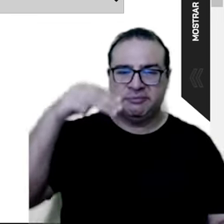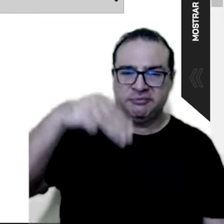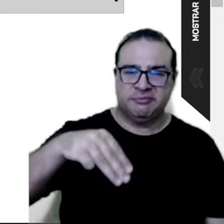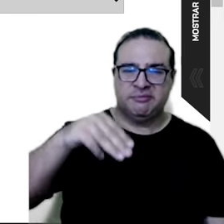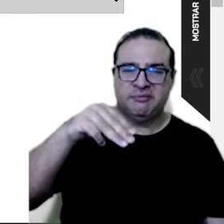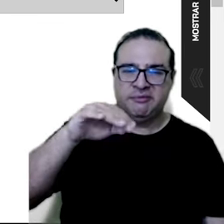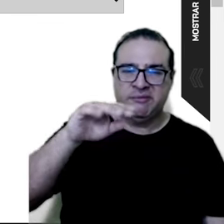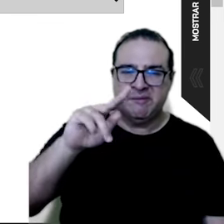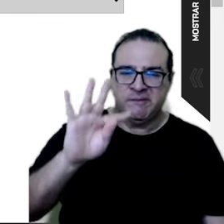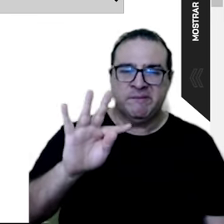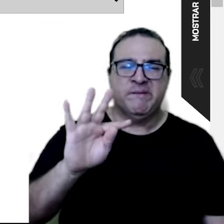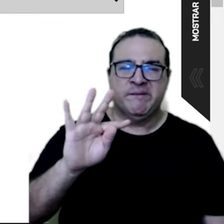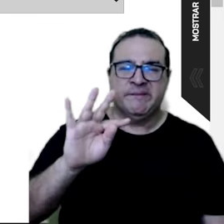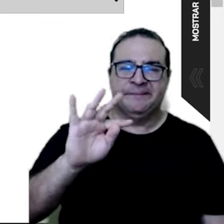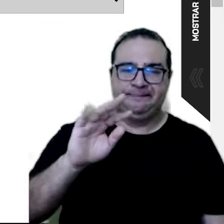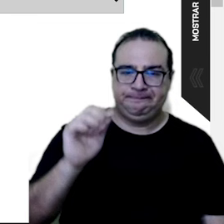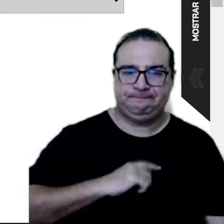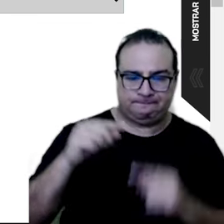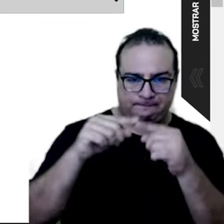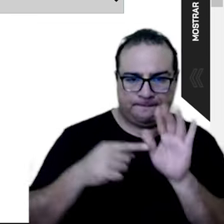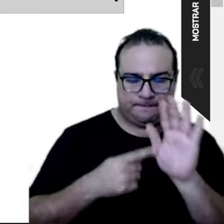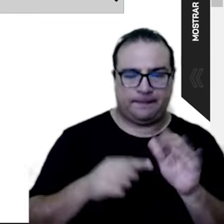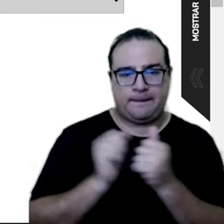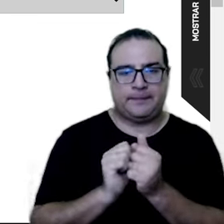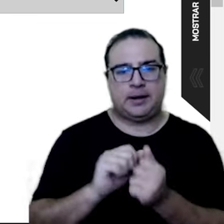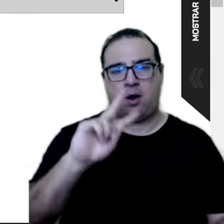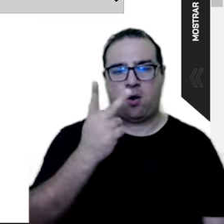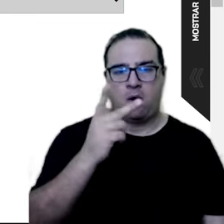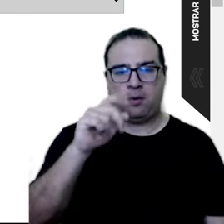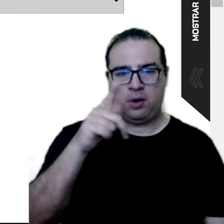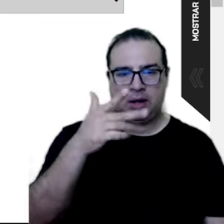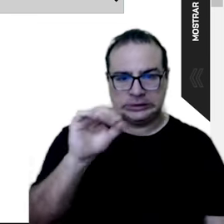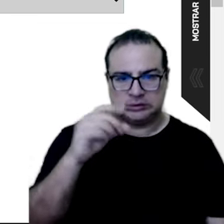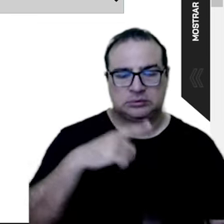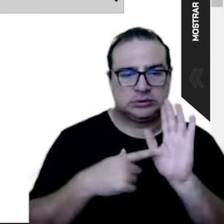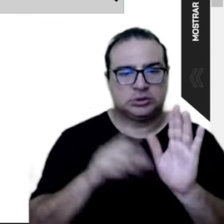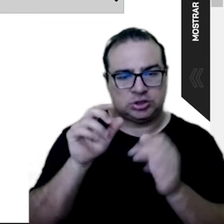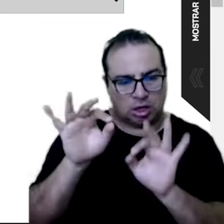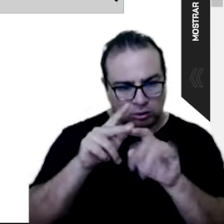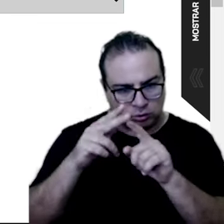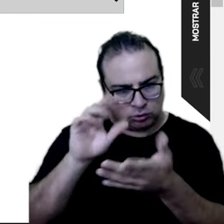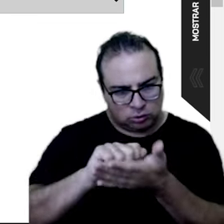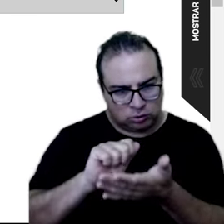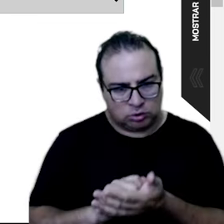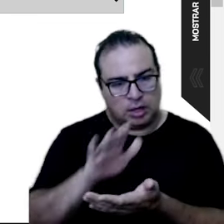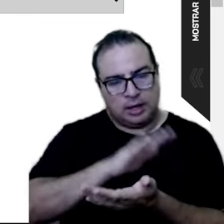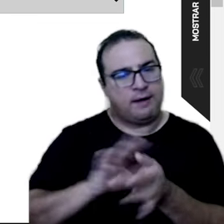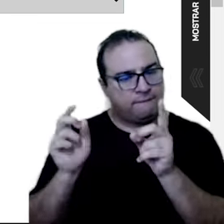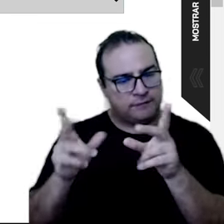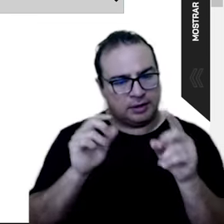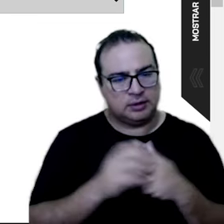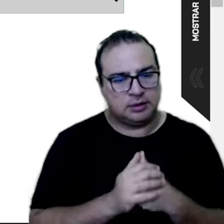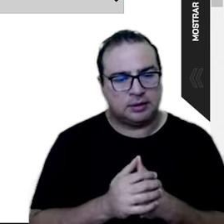para homologação para teste então eu tô criando aqui e colocando ela direitinho anotei aqui já para mim que é SMS vendas